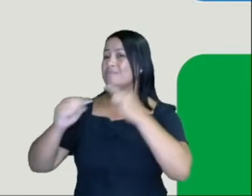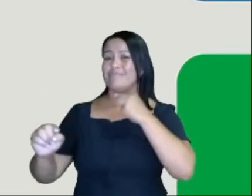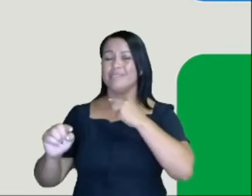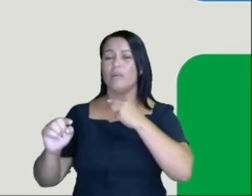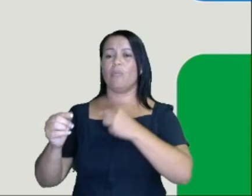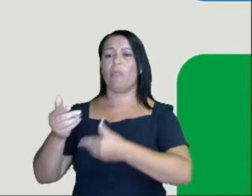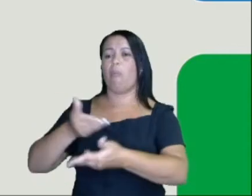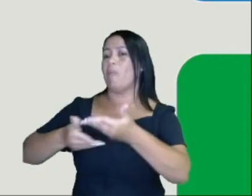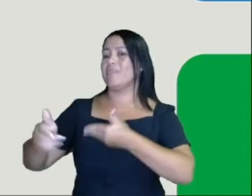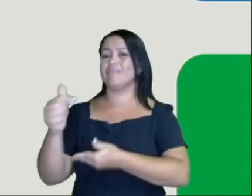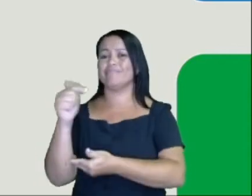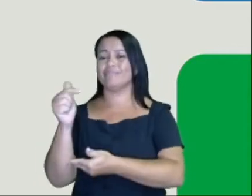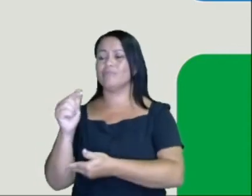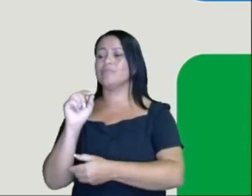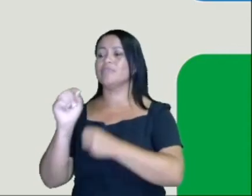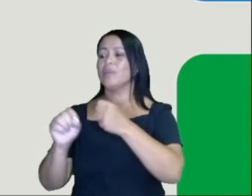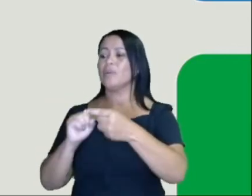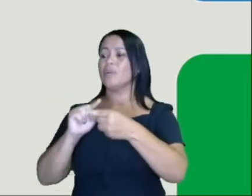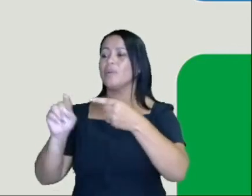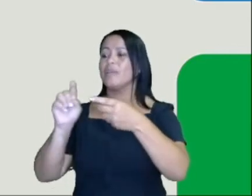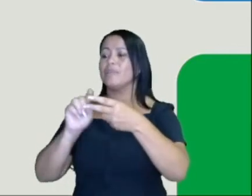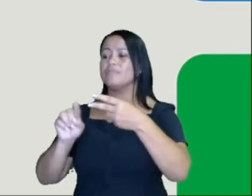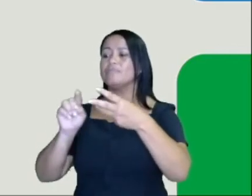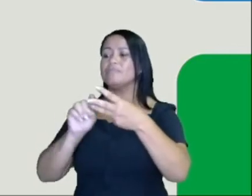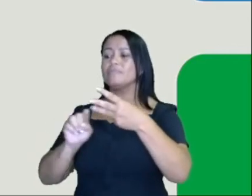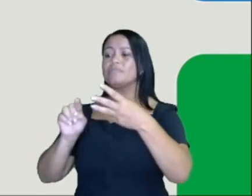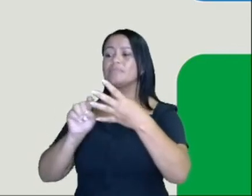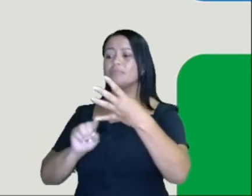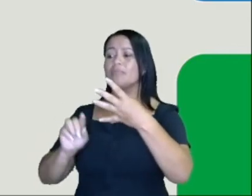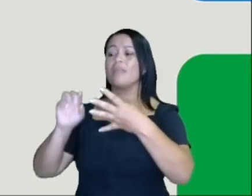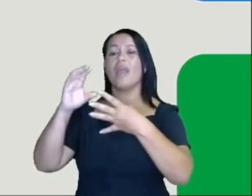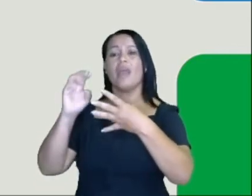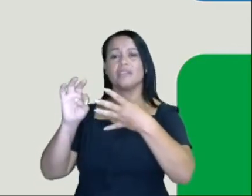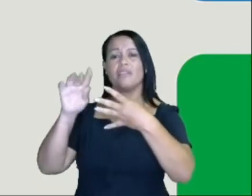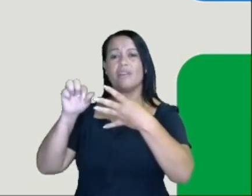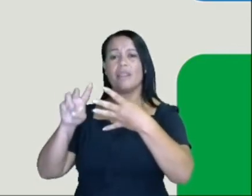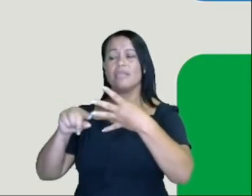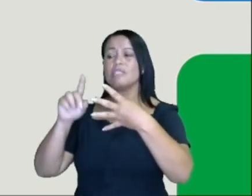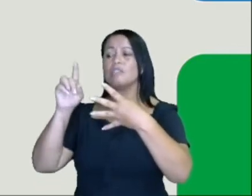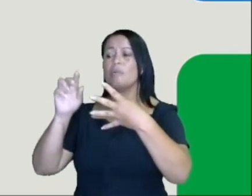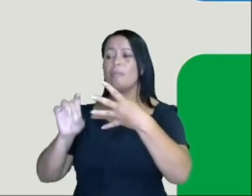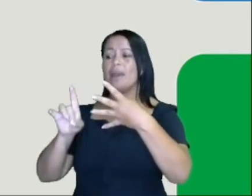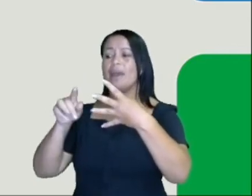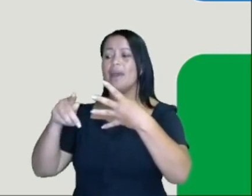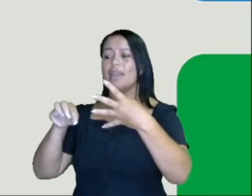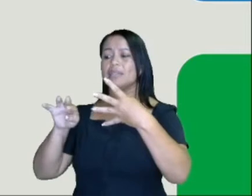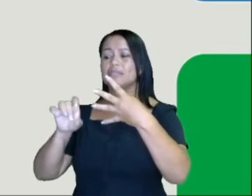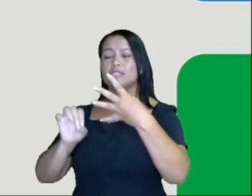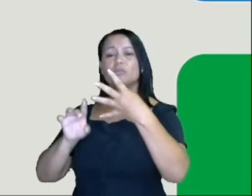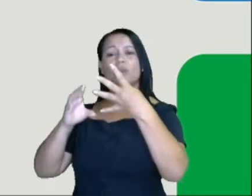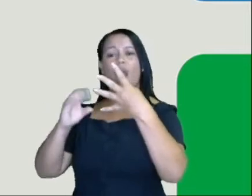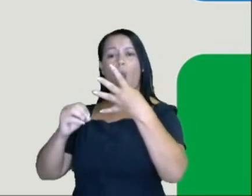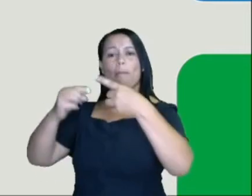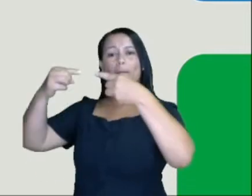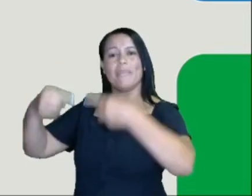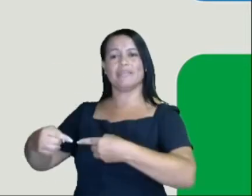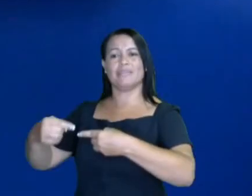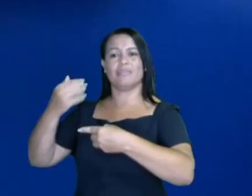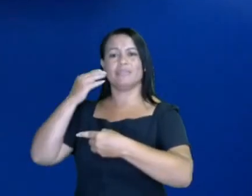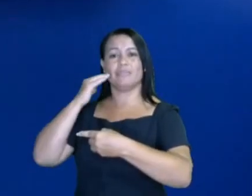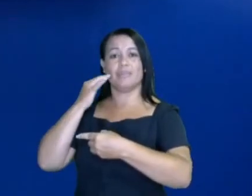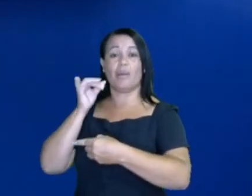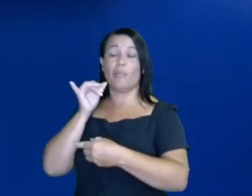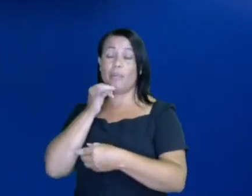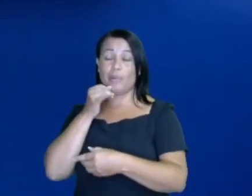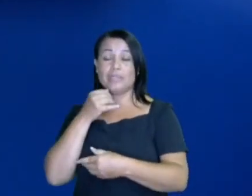o predatismo, a herbivoria, o amensalismo, o parasitismo e a competição.